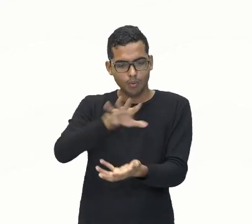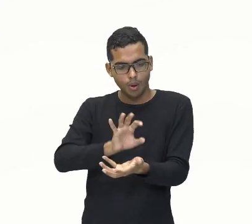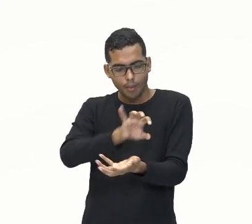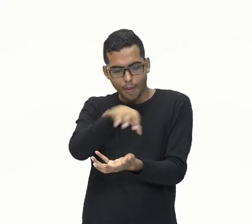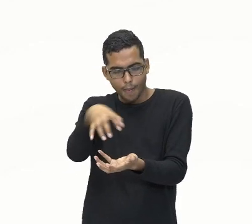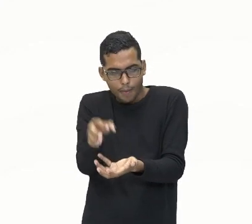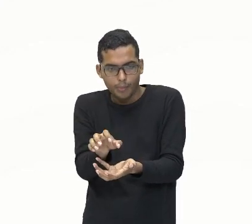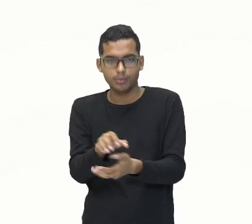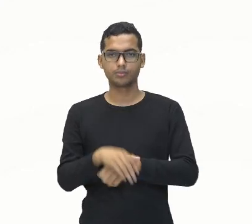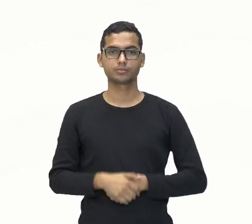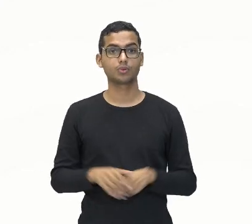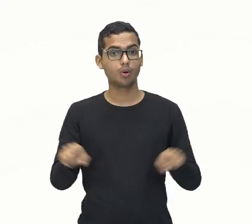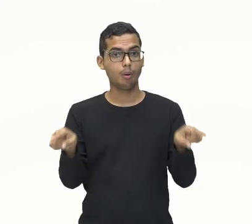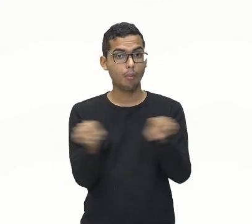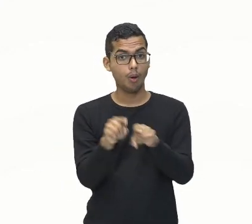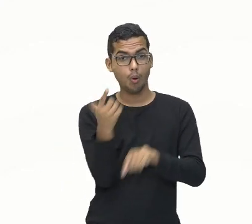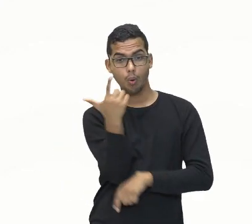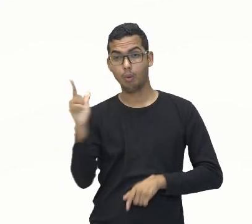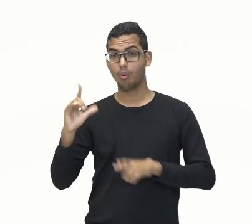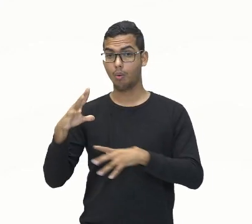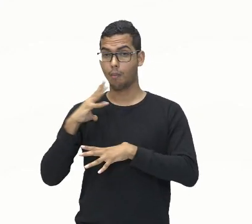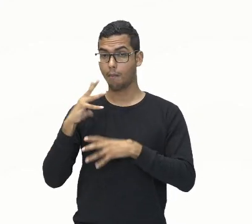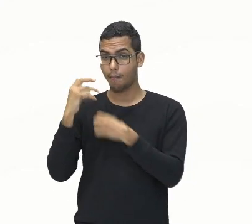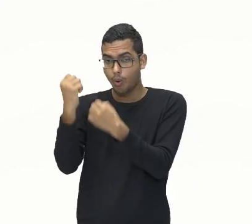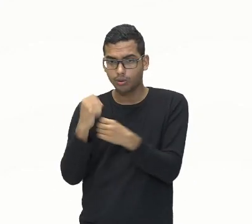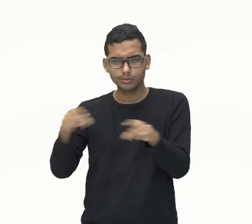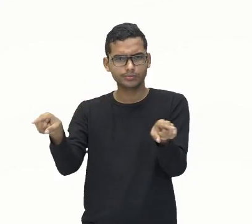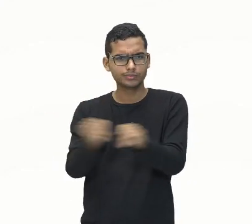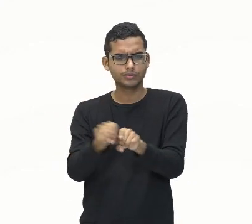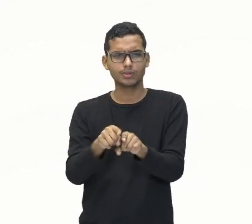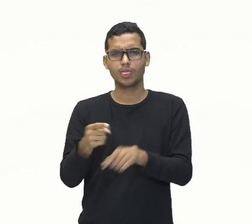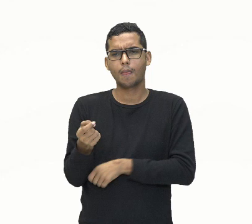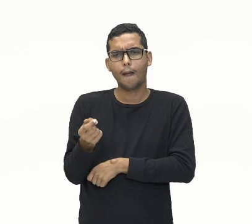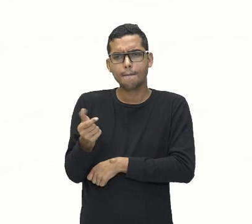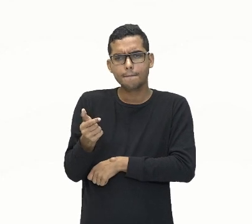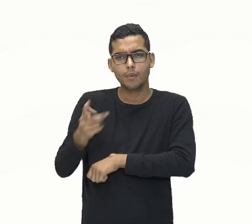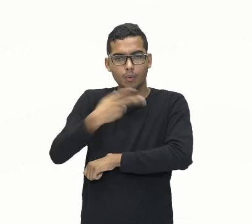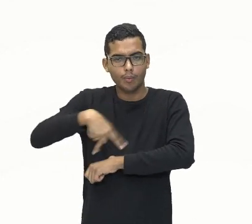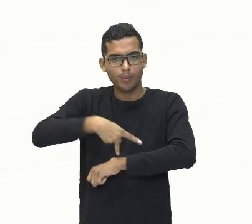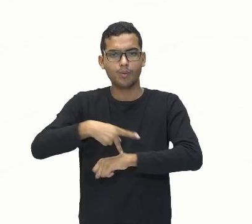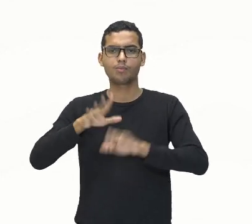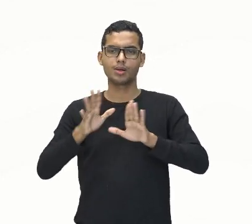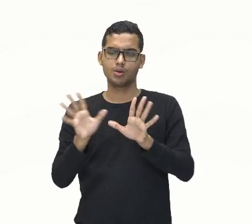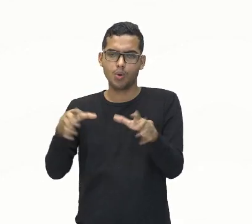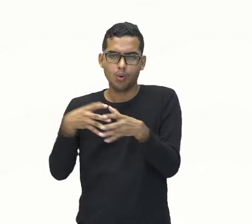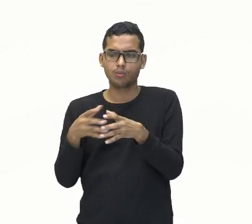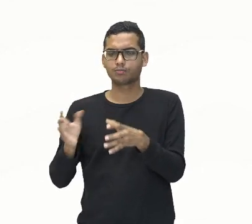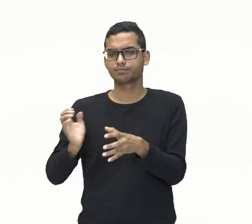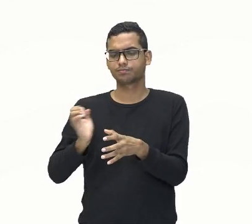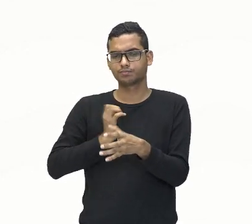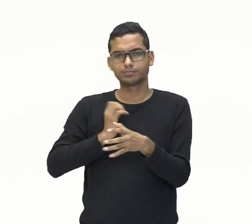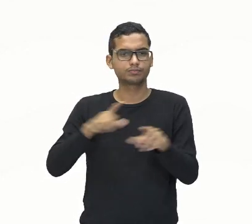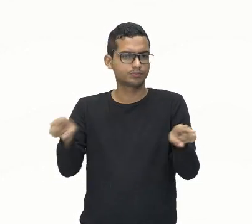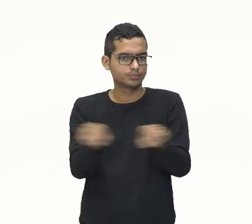outro muito poderoso, apesar de ter poucos países, que é o